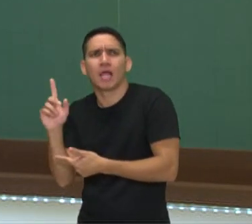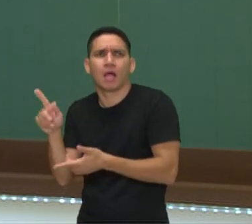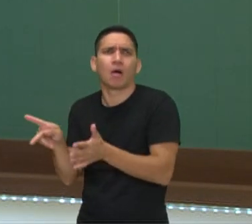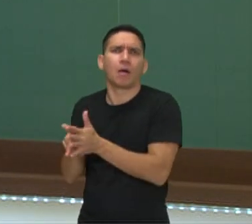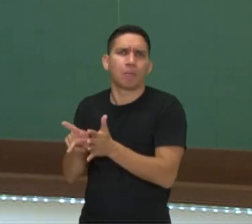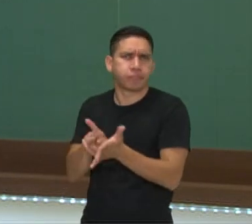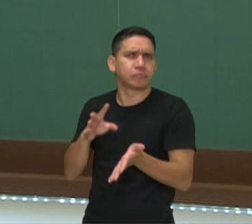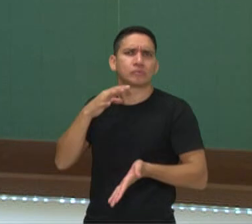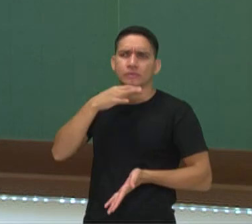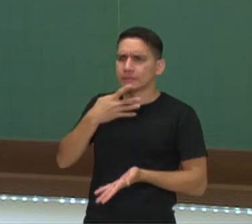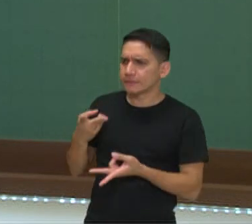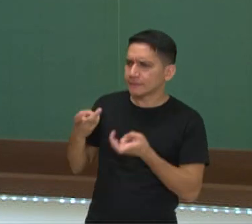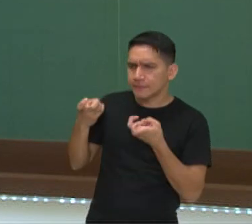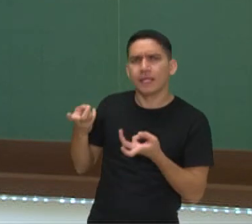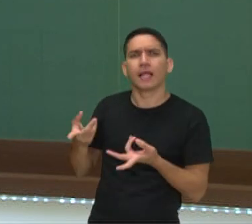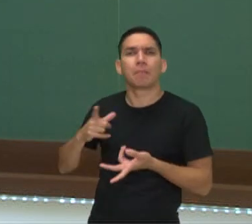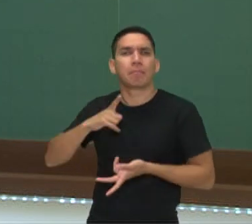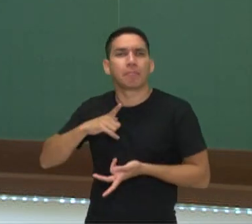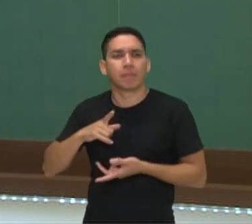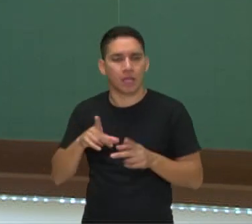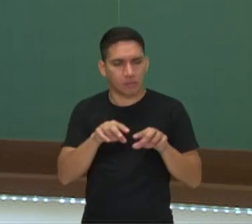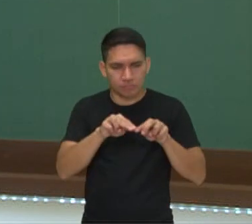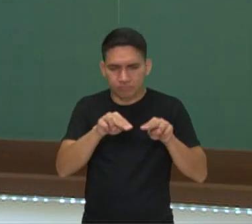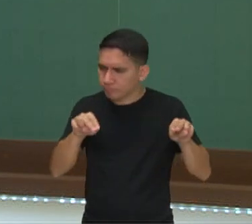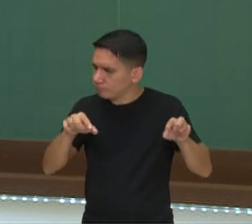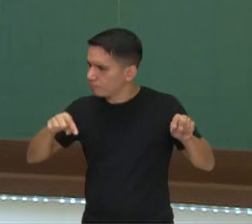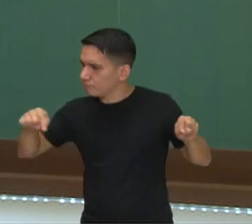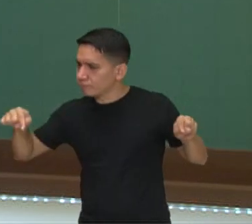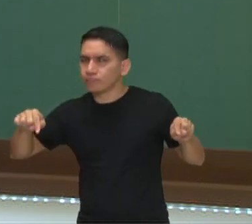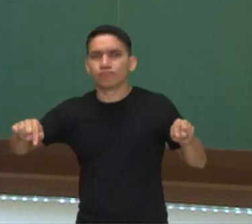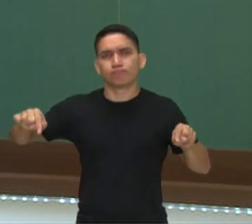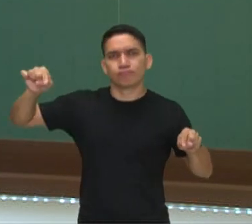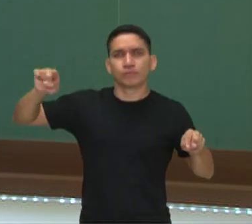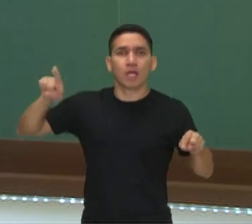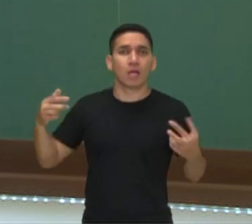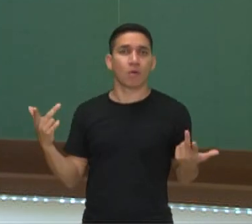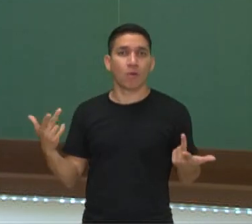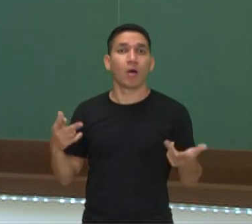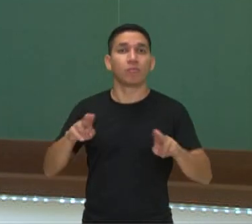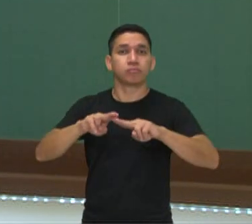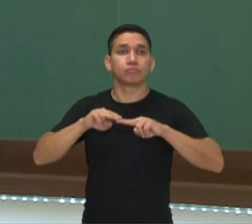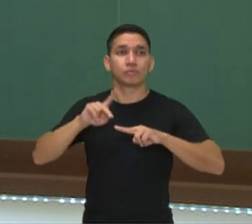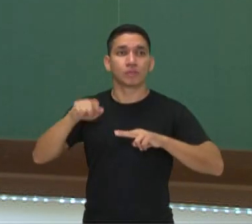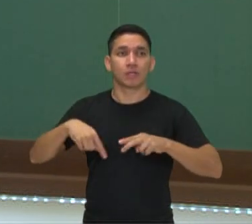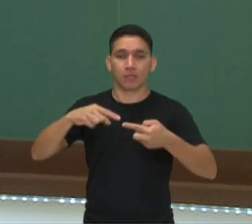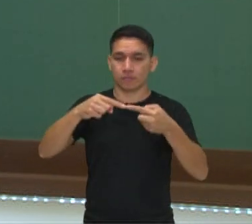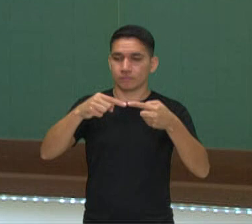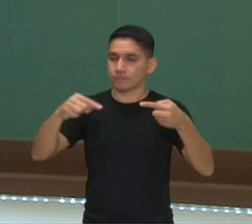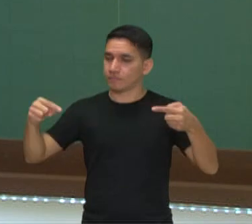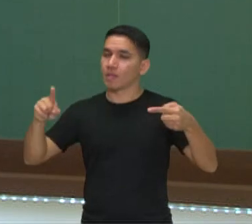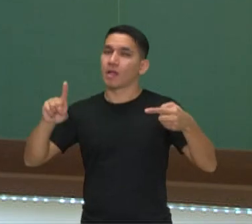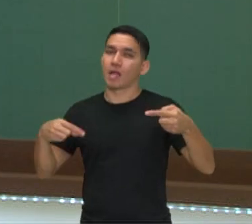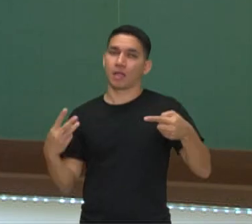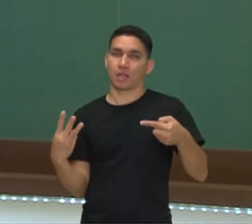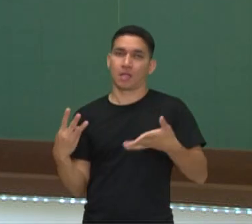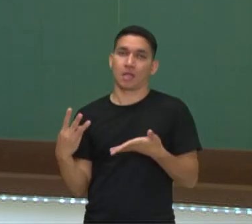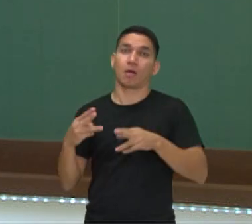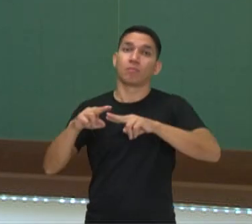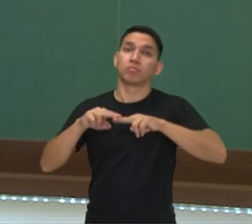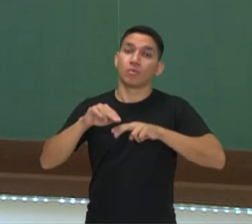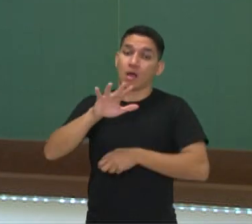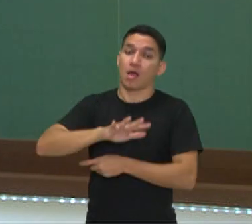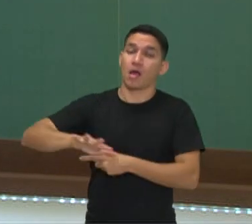um quadrado, tem que ter as medidas iguais, né? Então, é um quadradinho de lado 3. Se o lado é 3, a